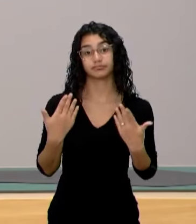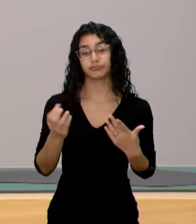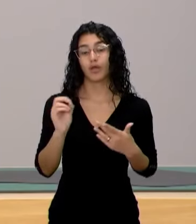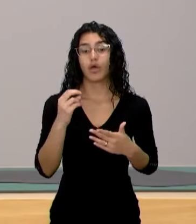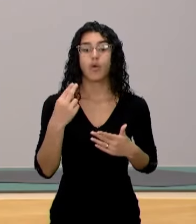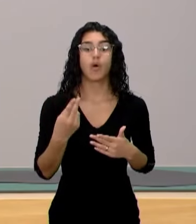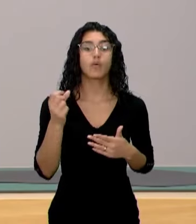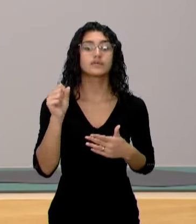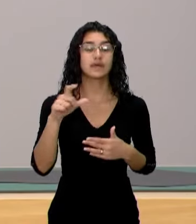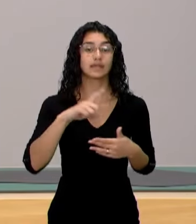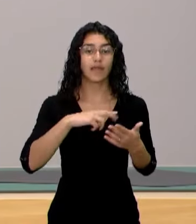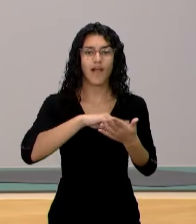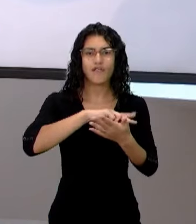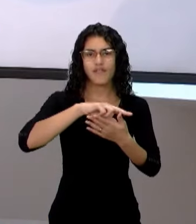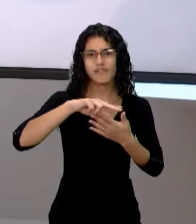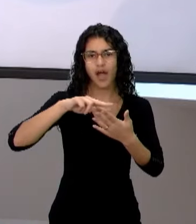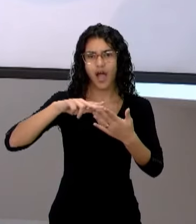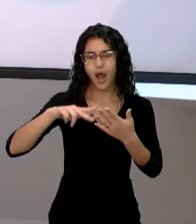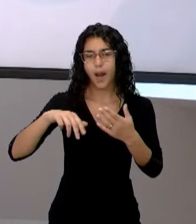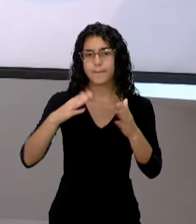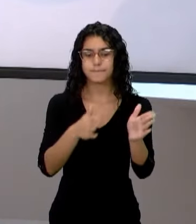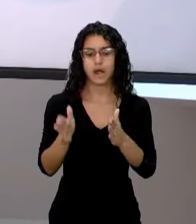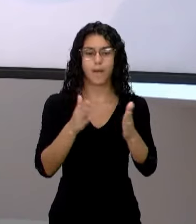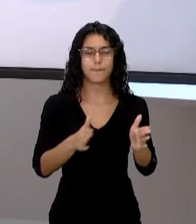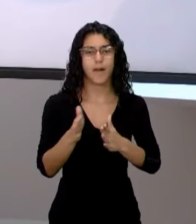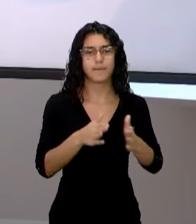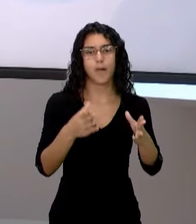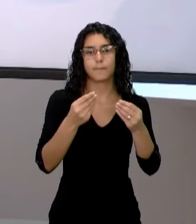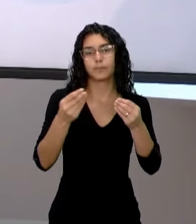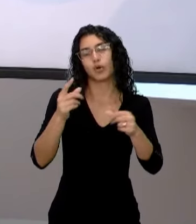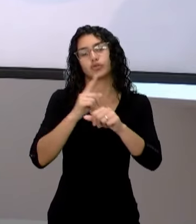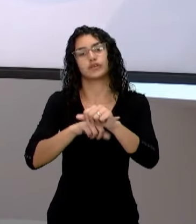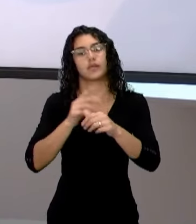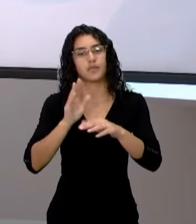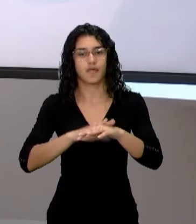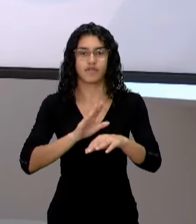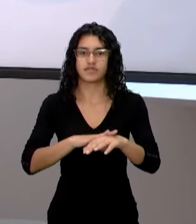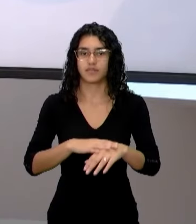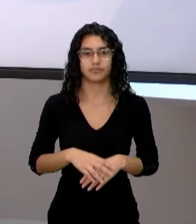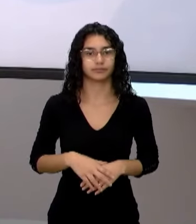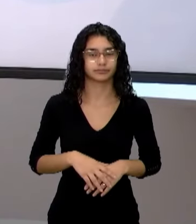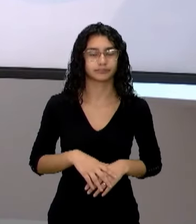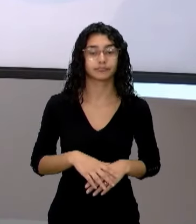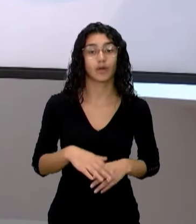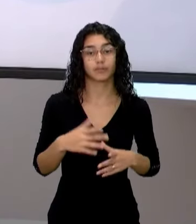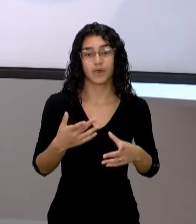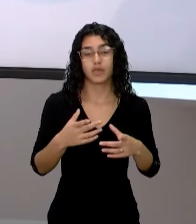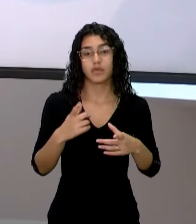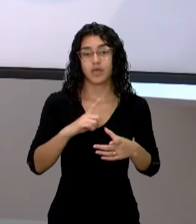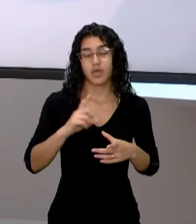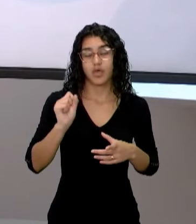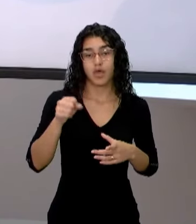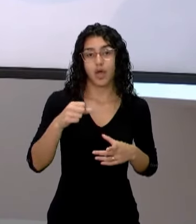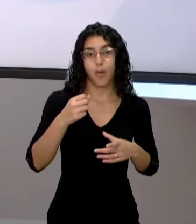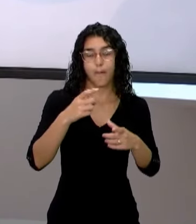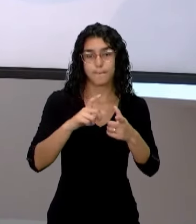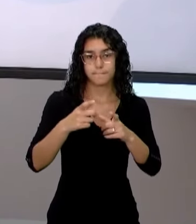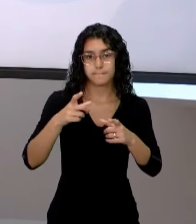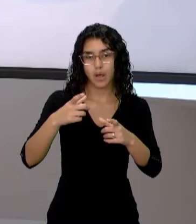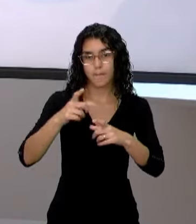a gente tem muita coisa para produzir, a gente vai levar muito tempo para produzir, né? Então, se eu aumento a quantidade de dias,